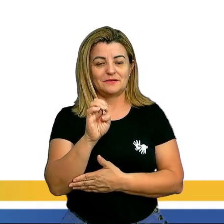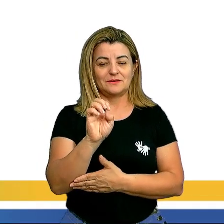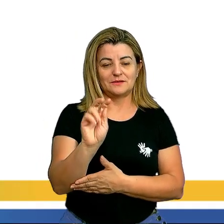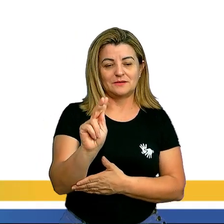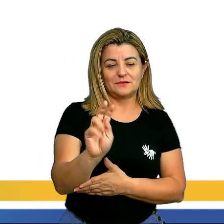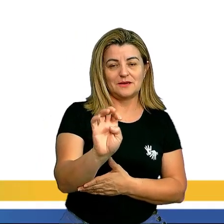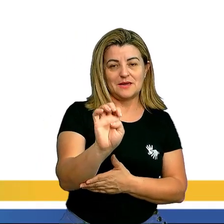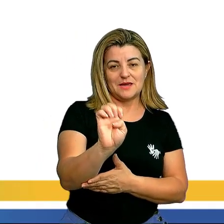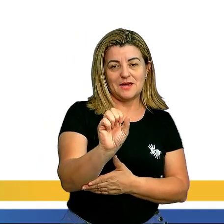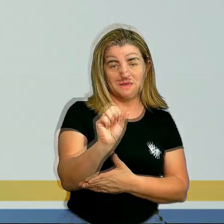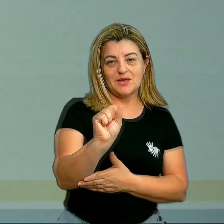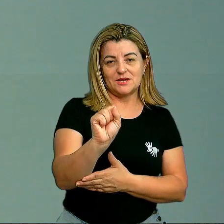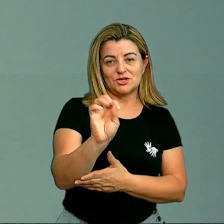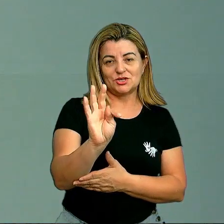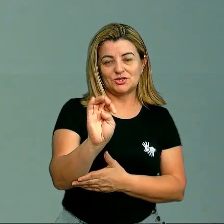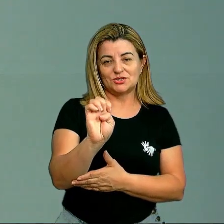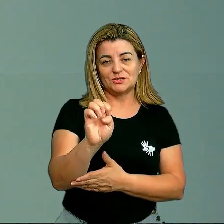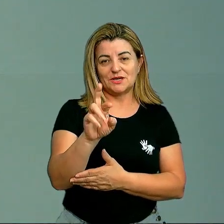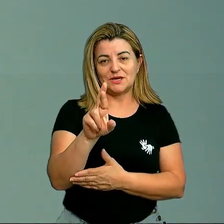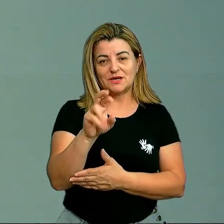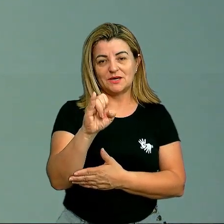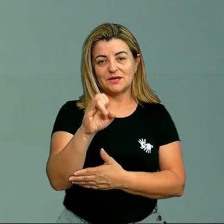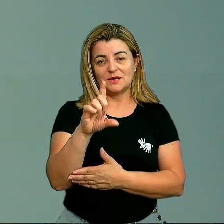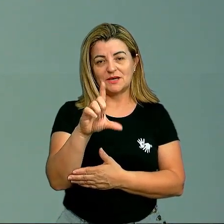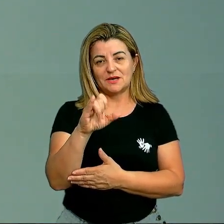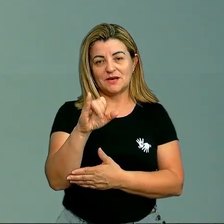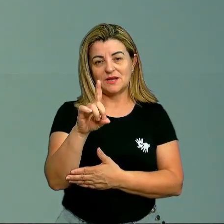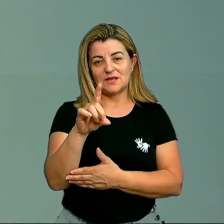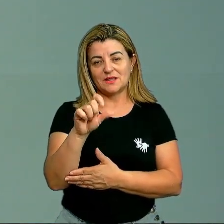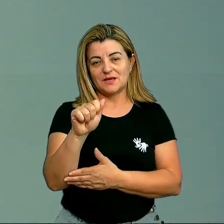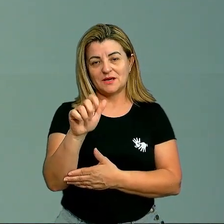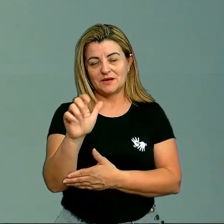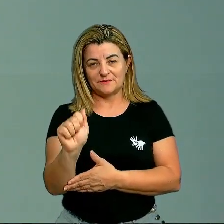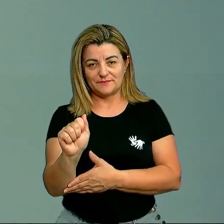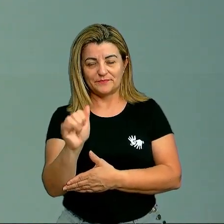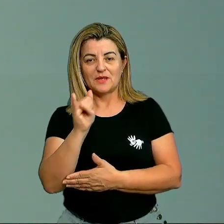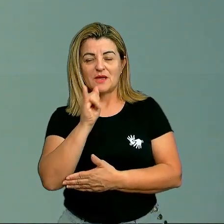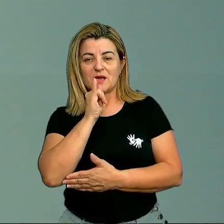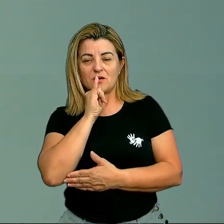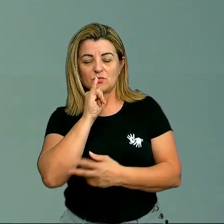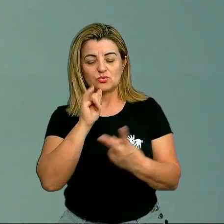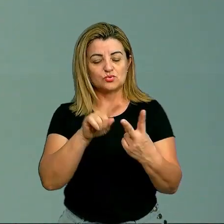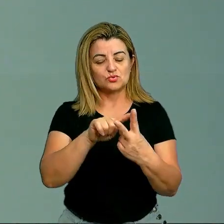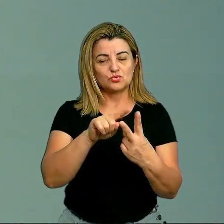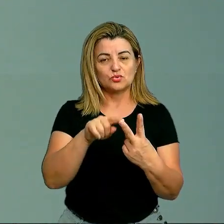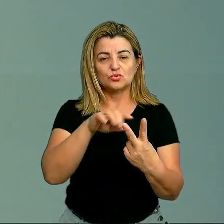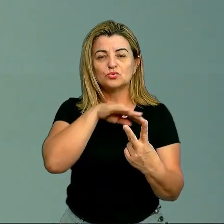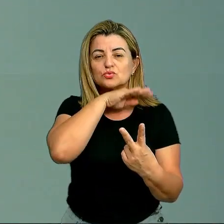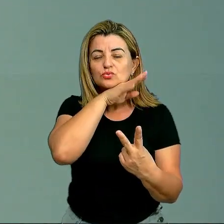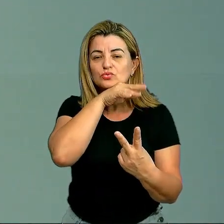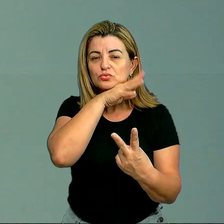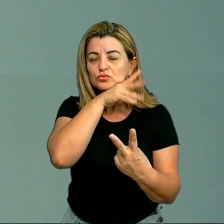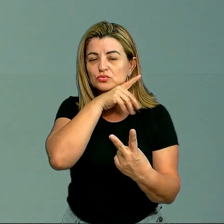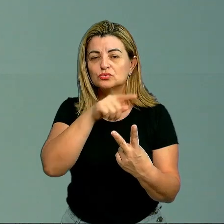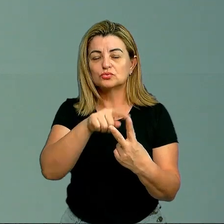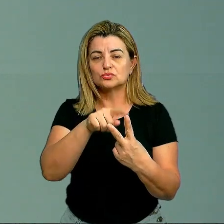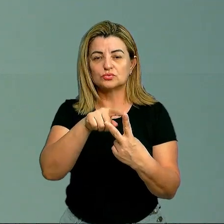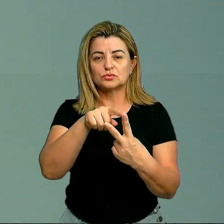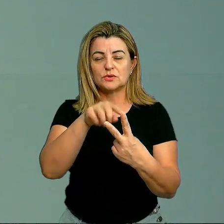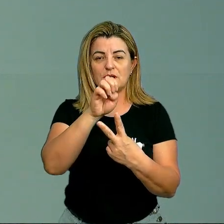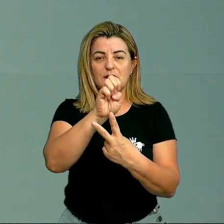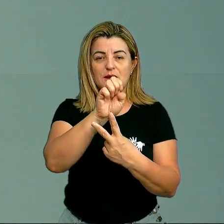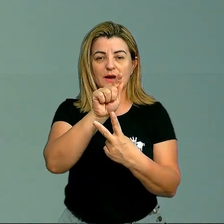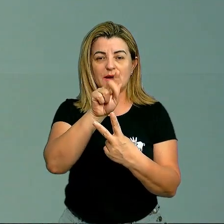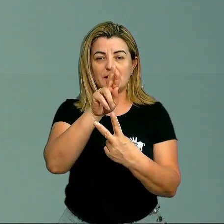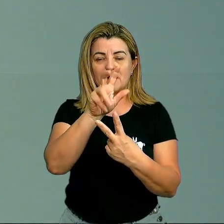do híbrido, tá? No caso aqui eu dei o exemplo, quando a égua se cruza com o jumento, vai gerar o burro. O burro, ele